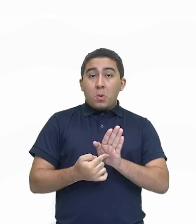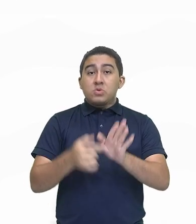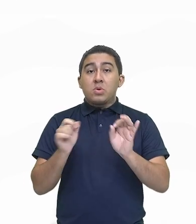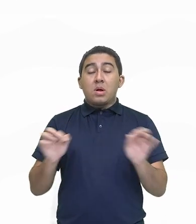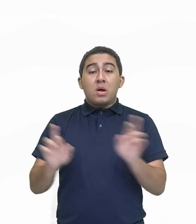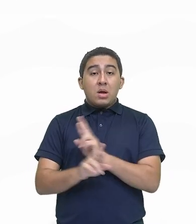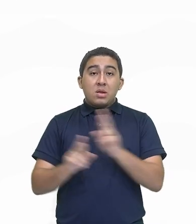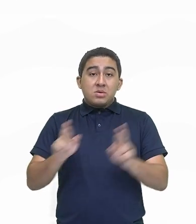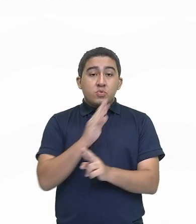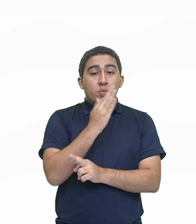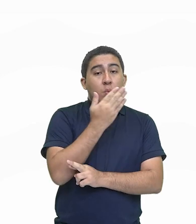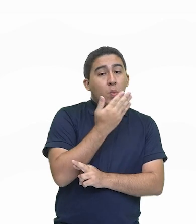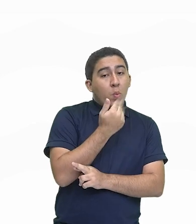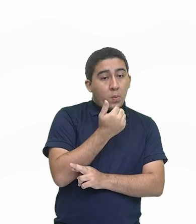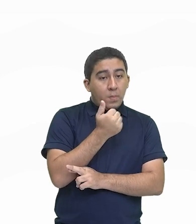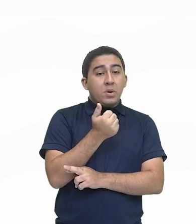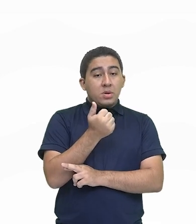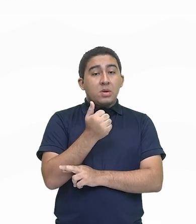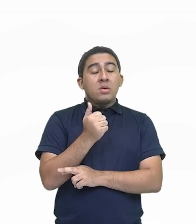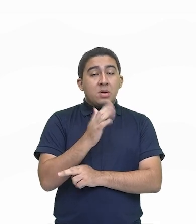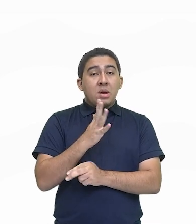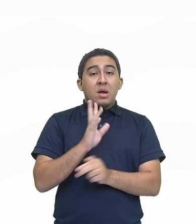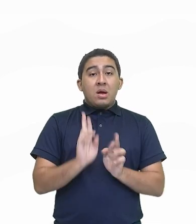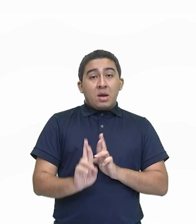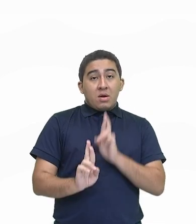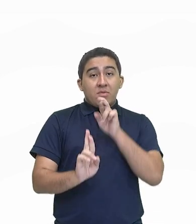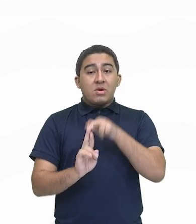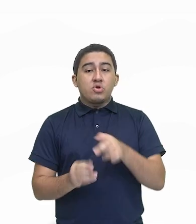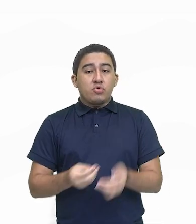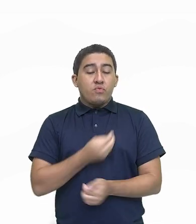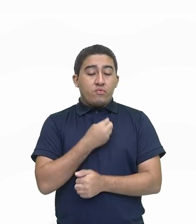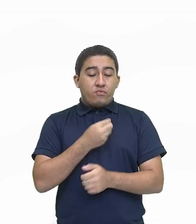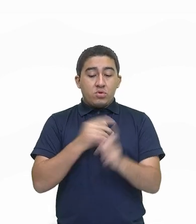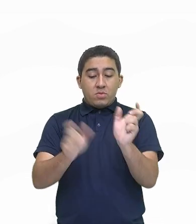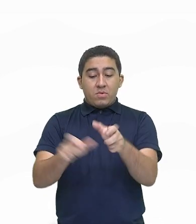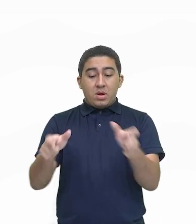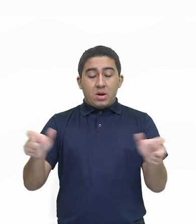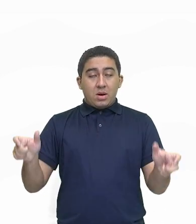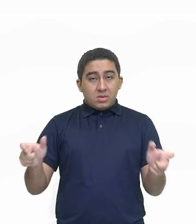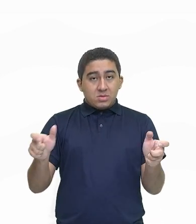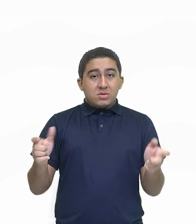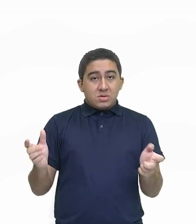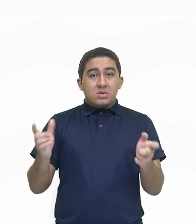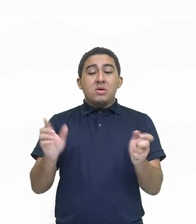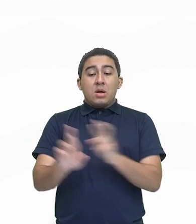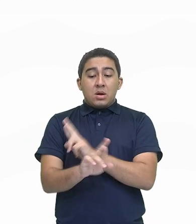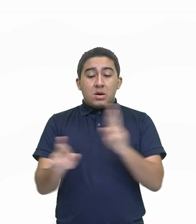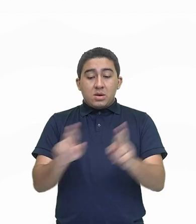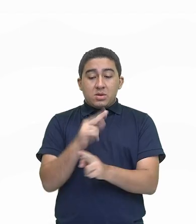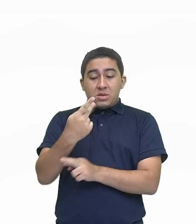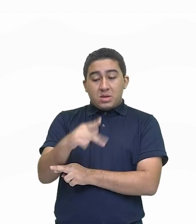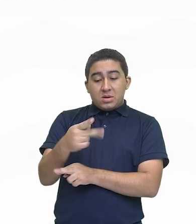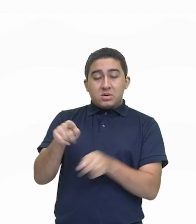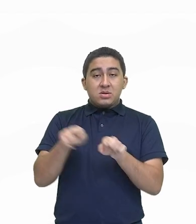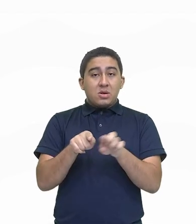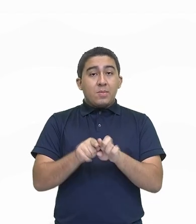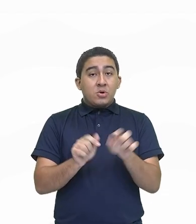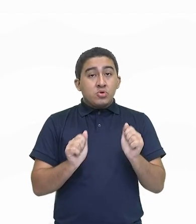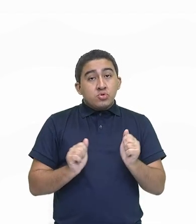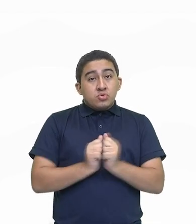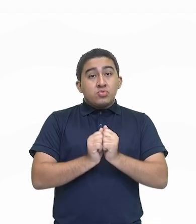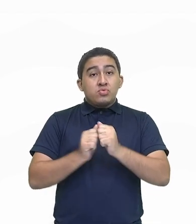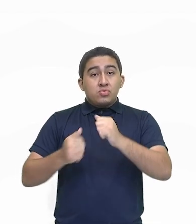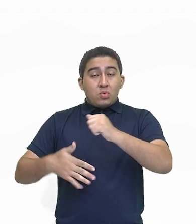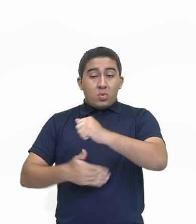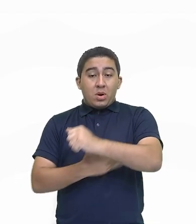de alimentação entre os seres vivos, entre si e com o ecossistema